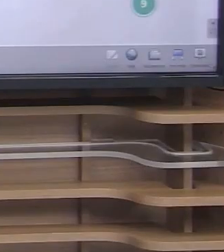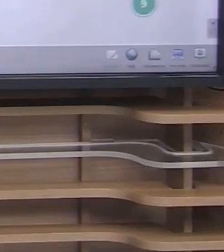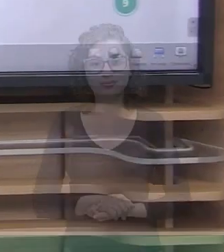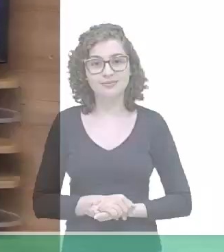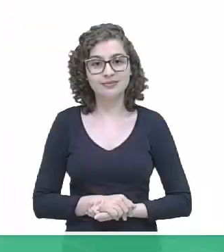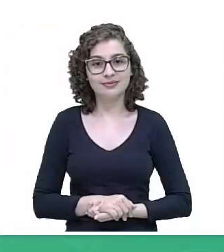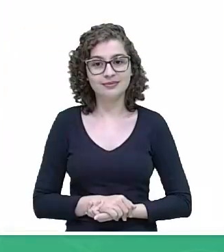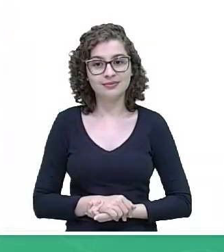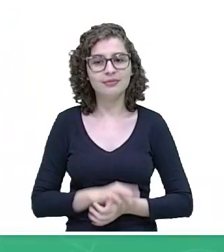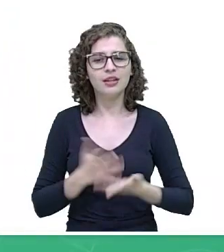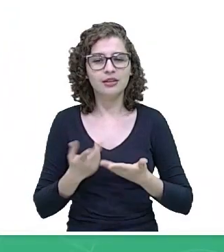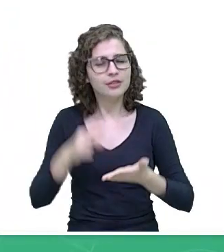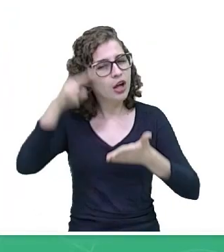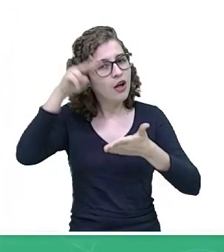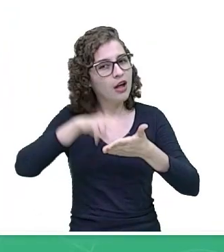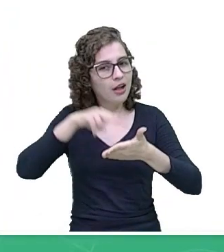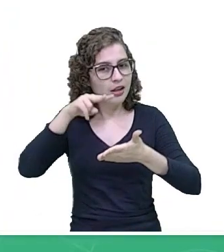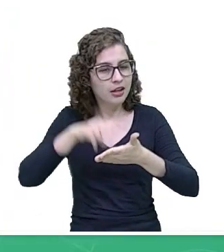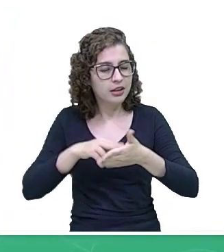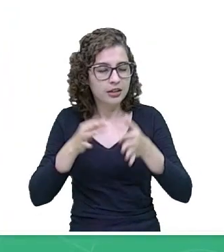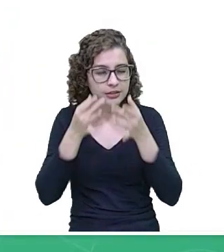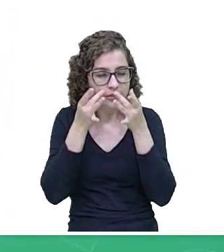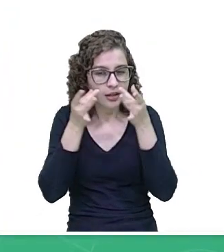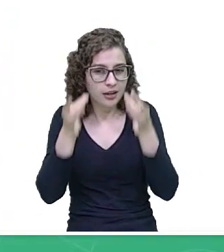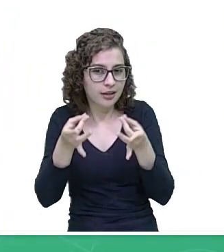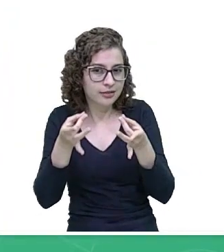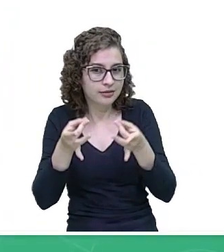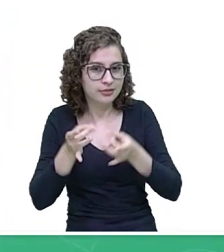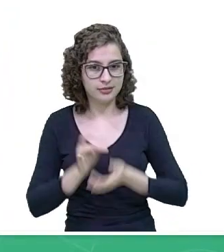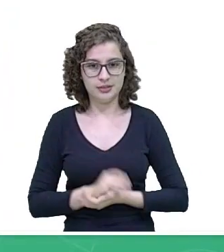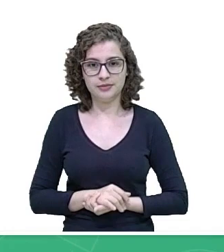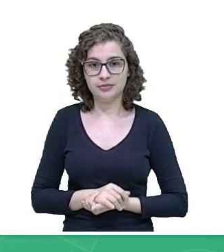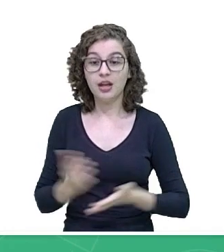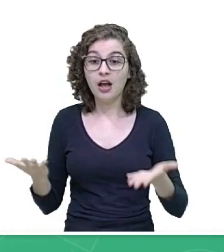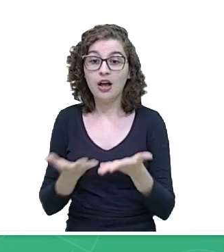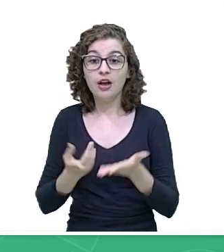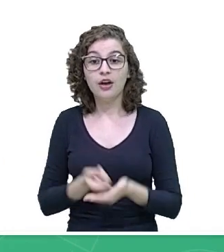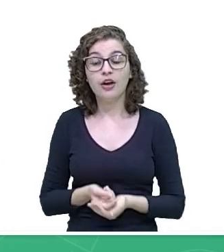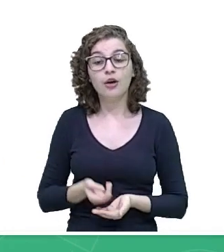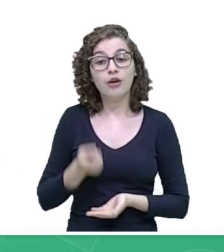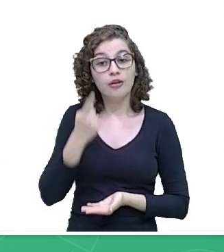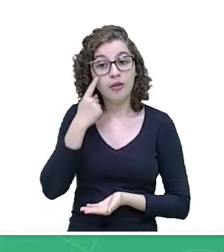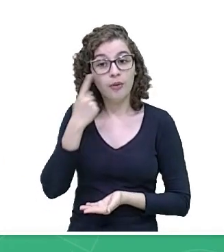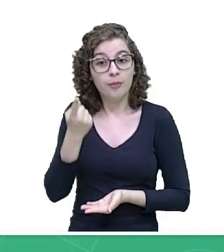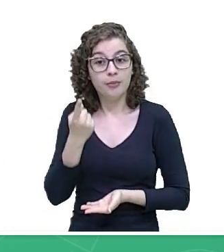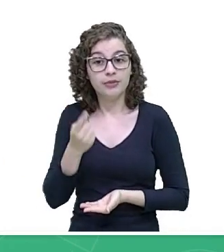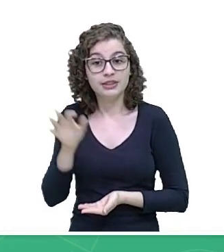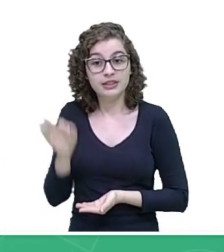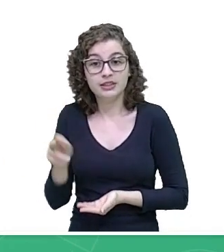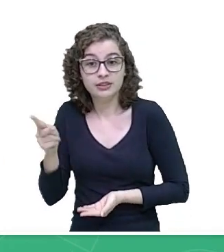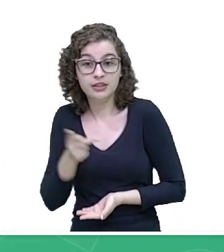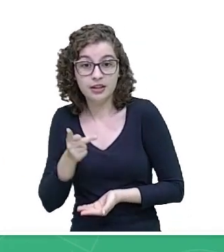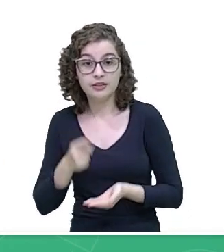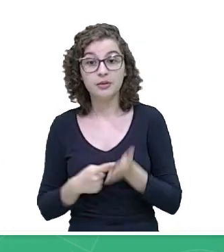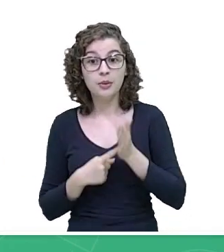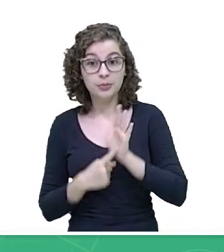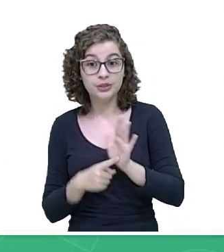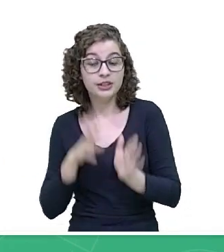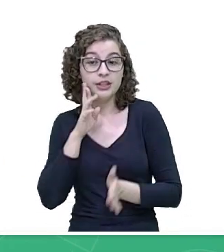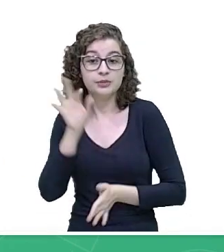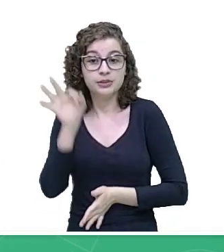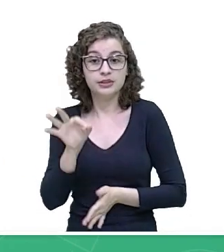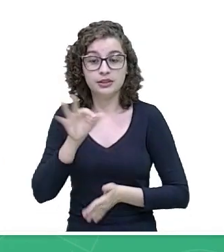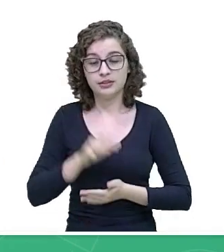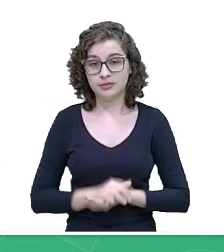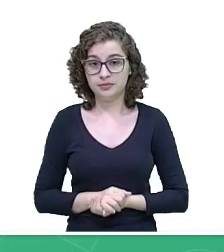Feita a leitura atenta dessa questão número 8, vamos agora ao nosso gabarito, só para confirmar o que vocês